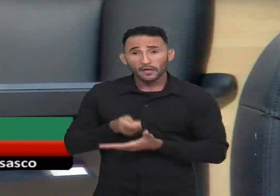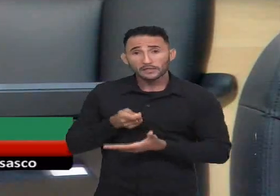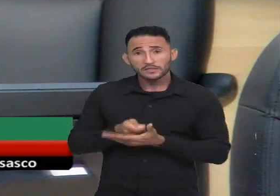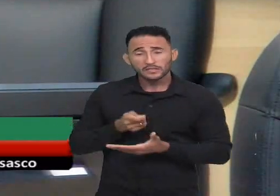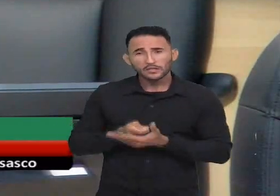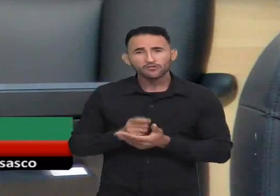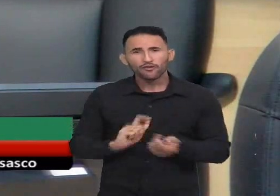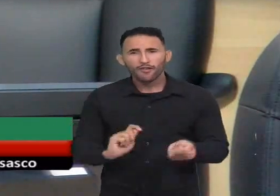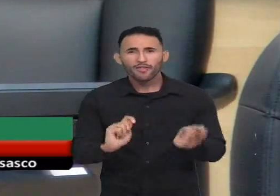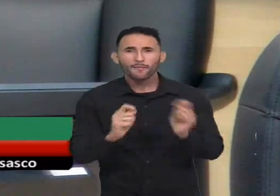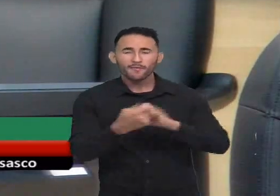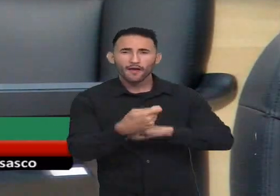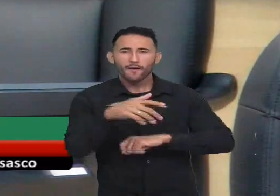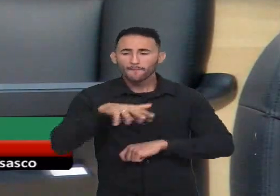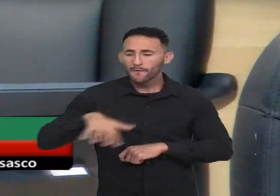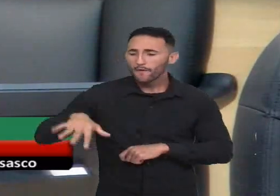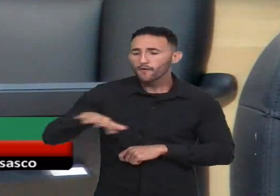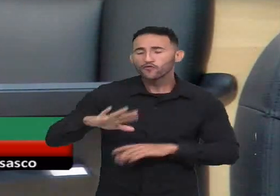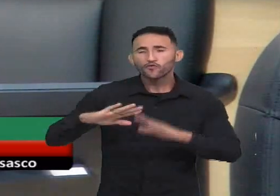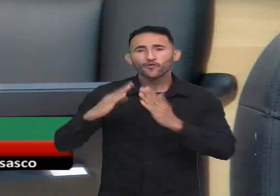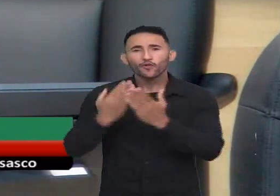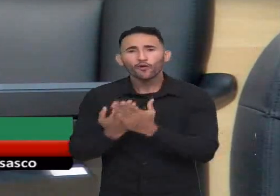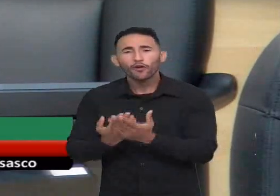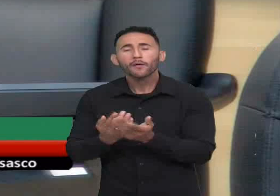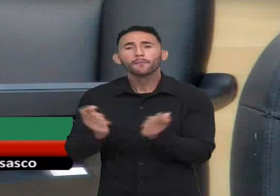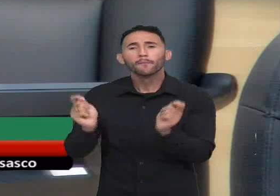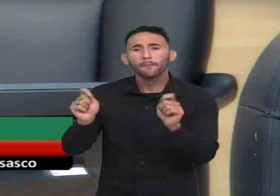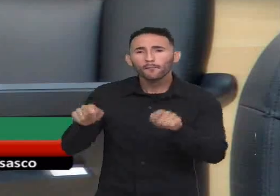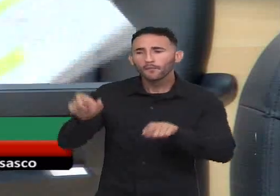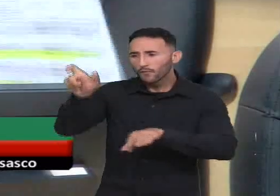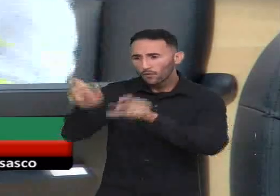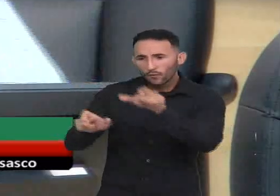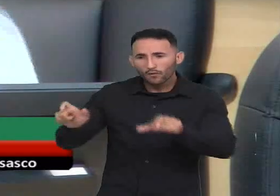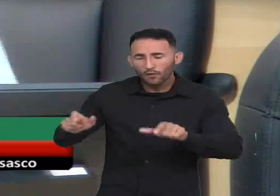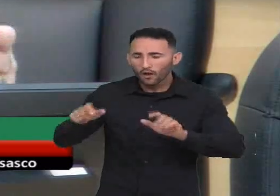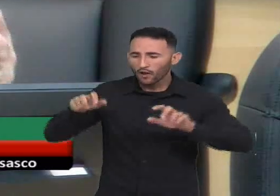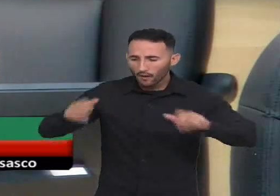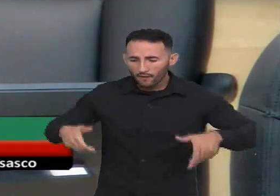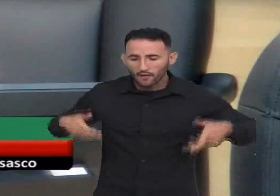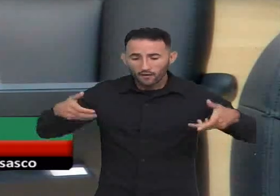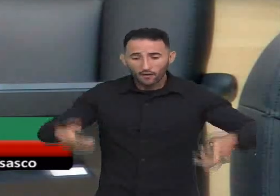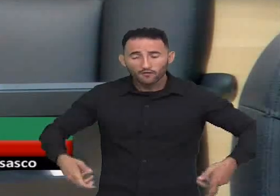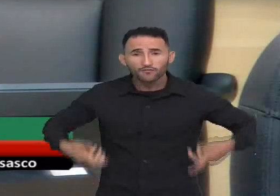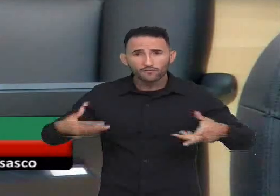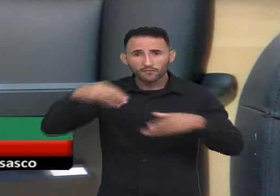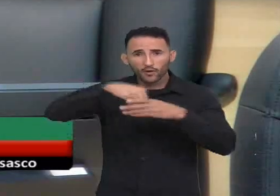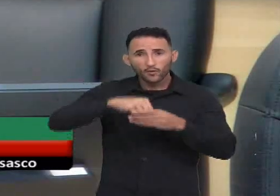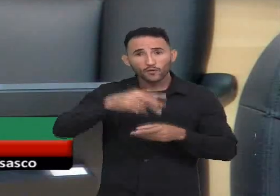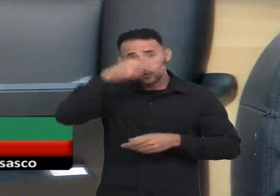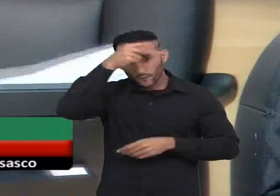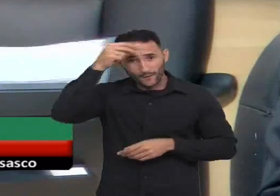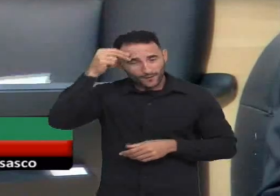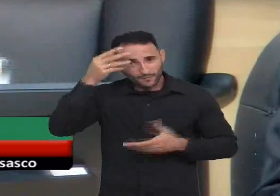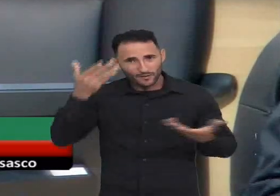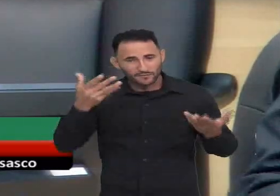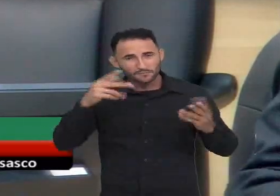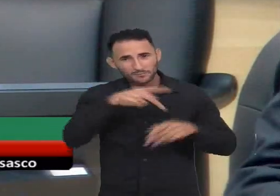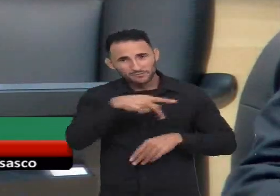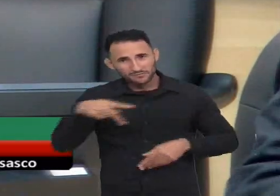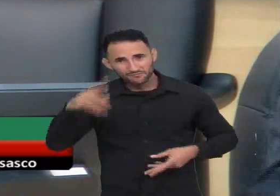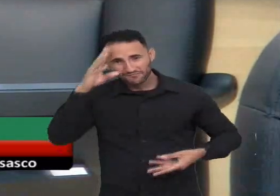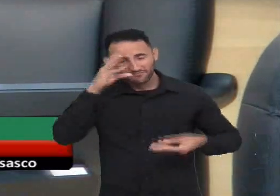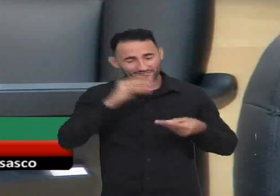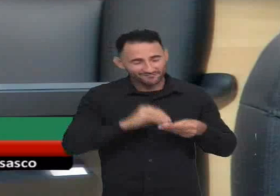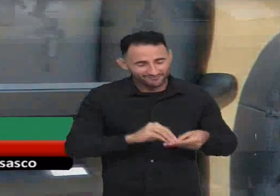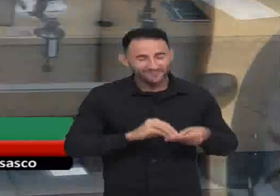de adaptação do ambiente escolar para cadeirantes nas escolas municipais. Senhor presidente, são estas as indicações do